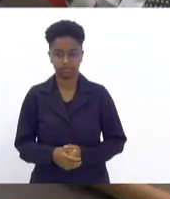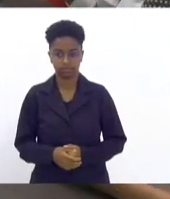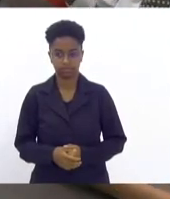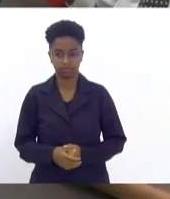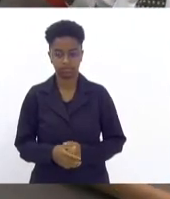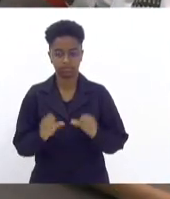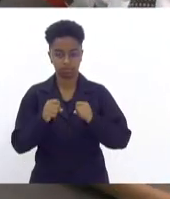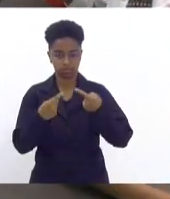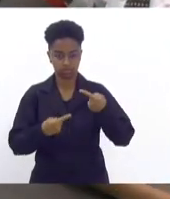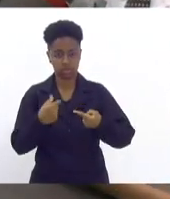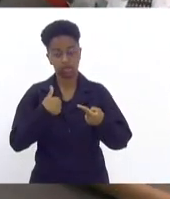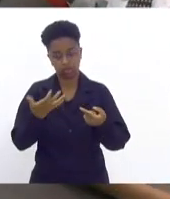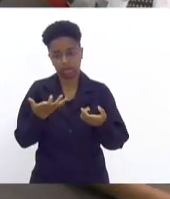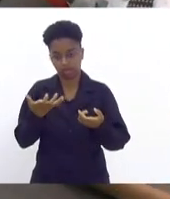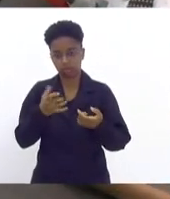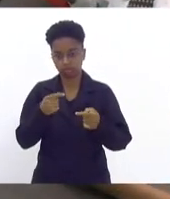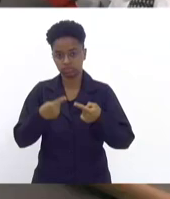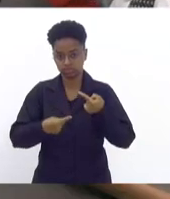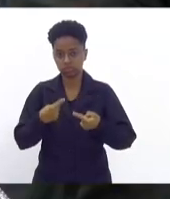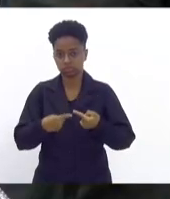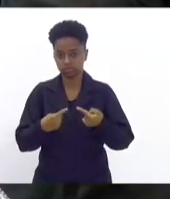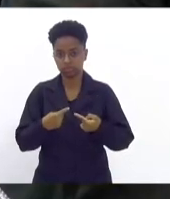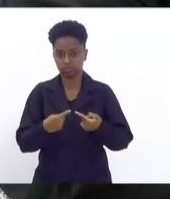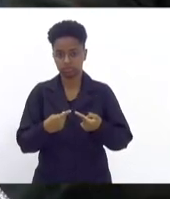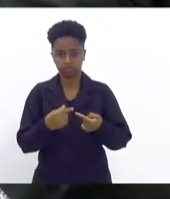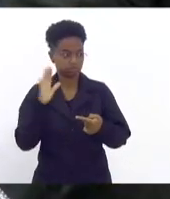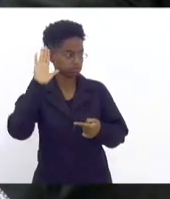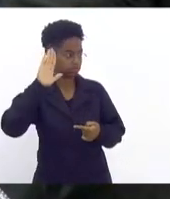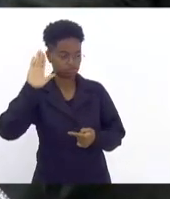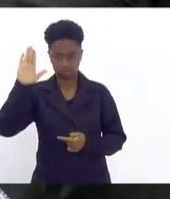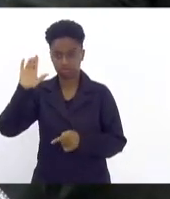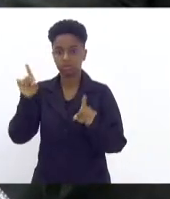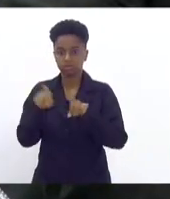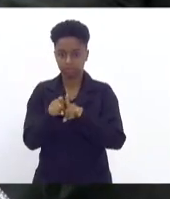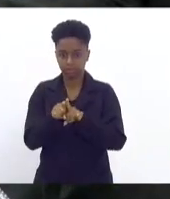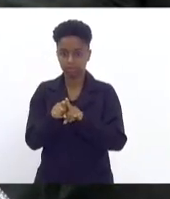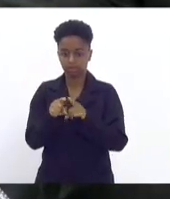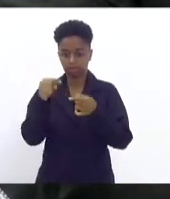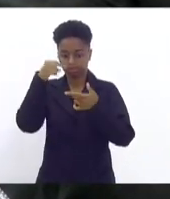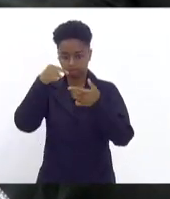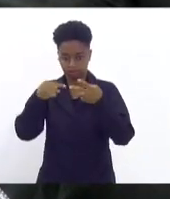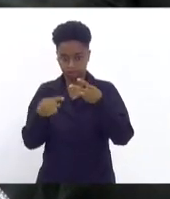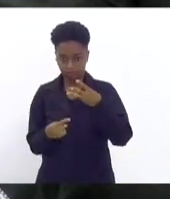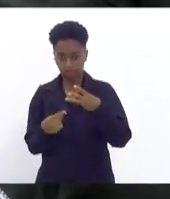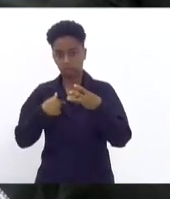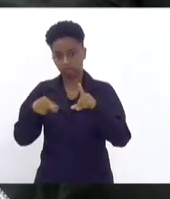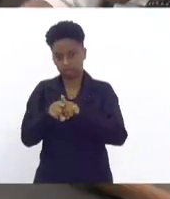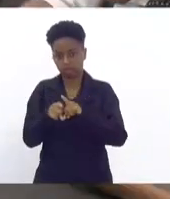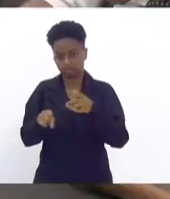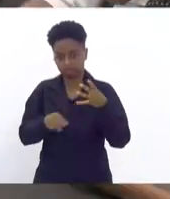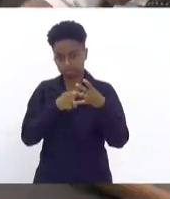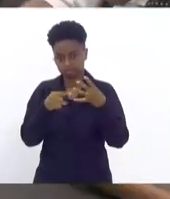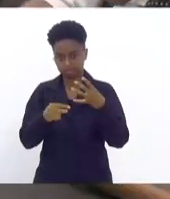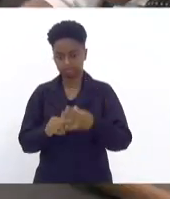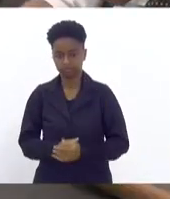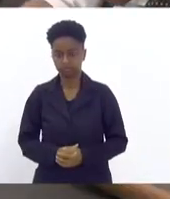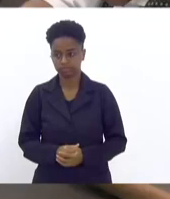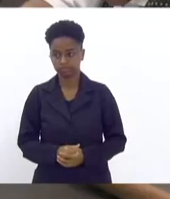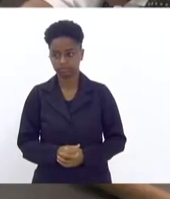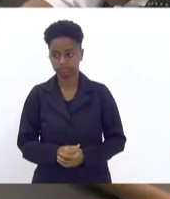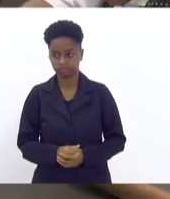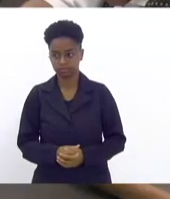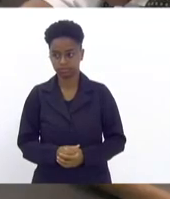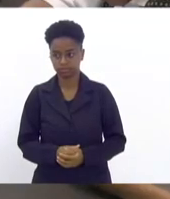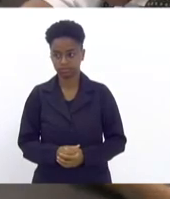Em discussão, eu quero discutir também, para discussão, também deputado Dr. Serginho e deputado Mink, eu também vou entrar na discussão. Assim, com